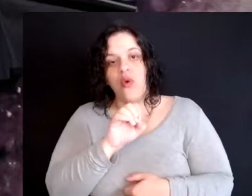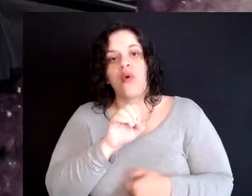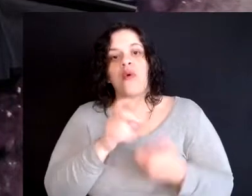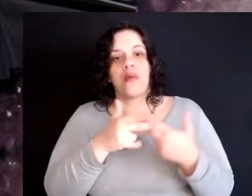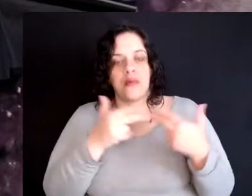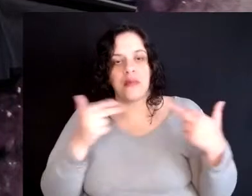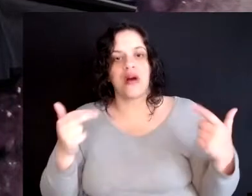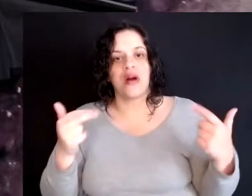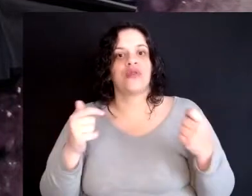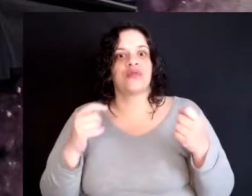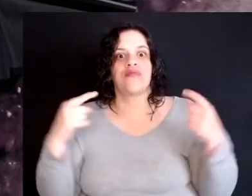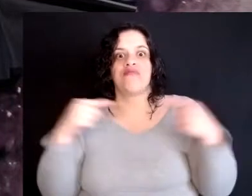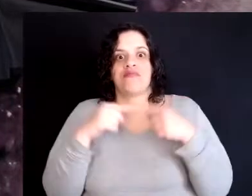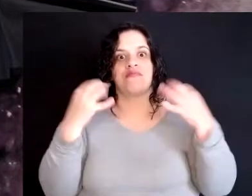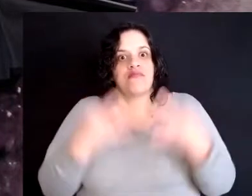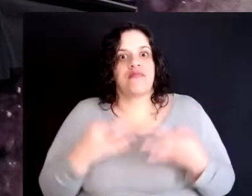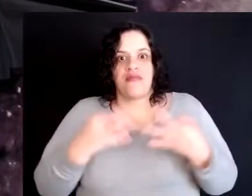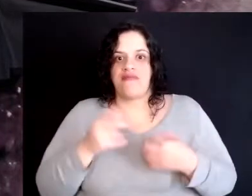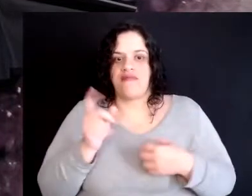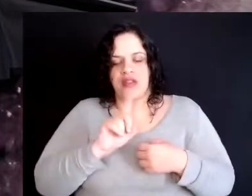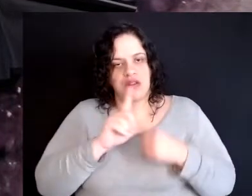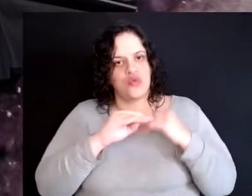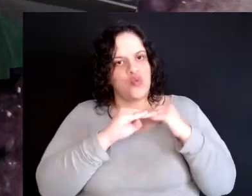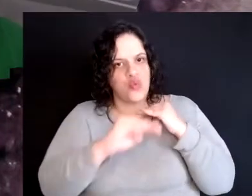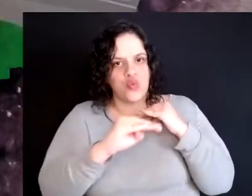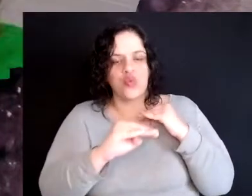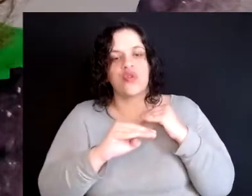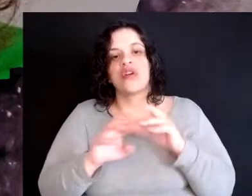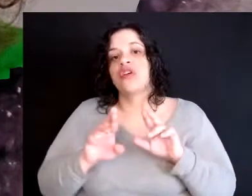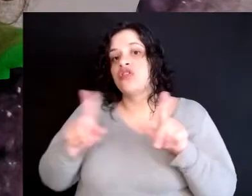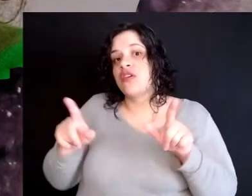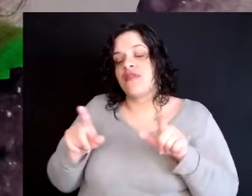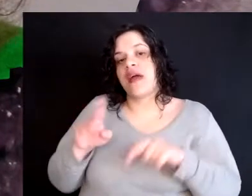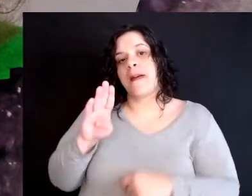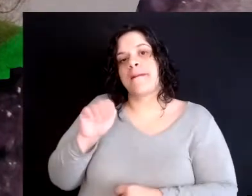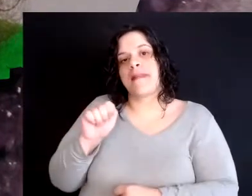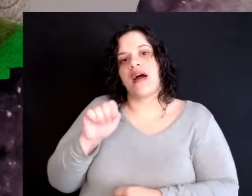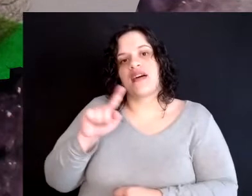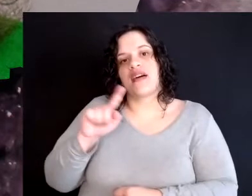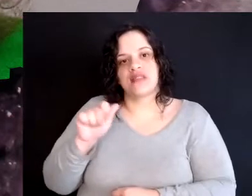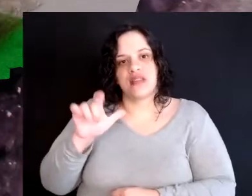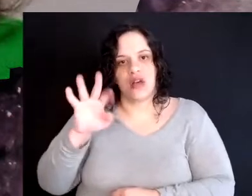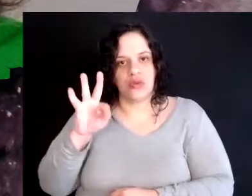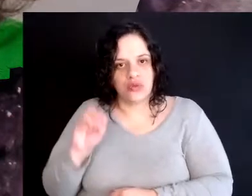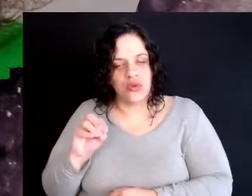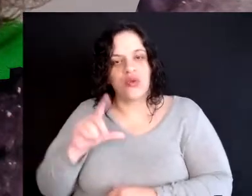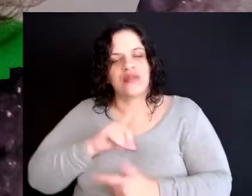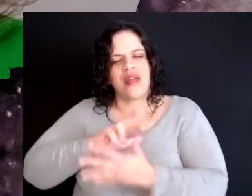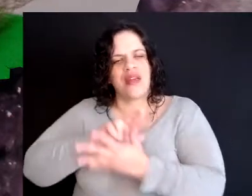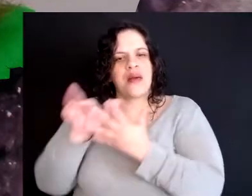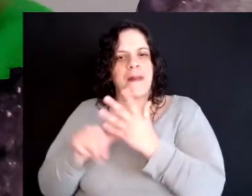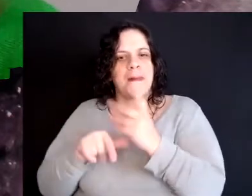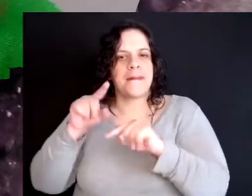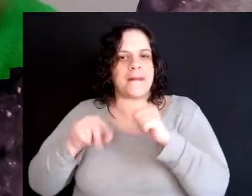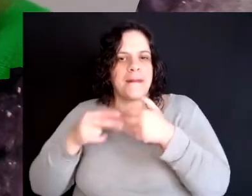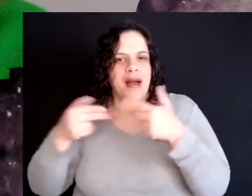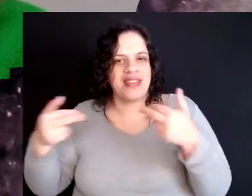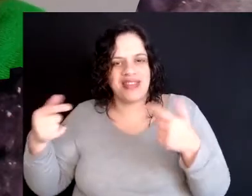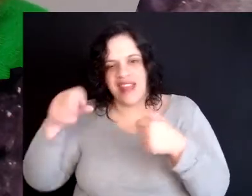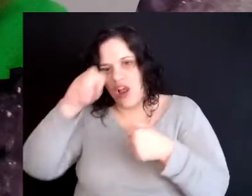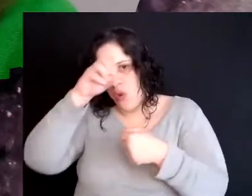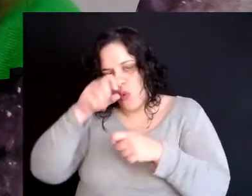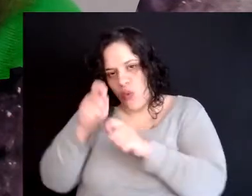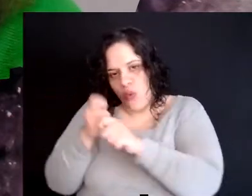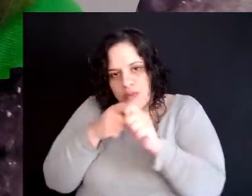que é um elemento mineral preciso, constante, diferente do basalto, que são muitos minerais e,